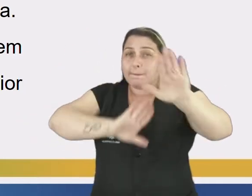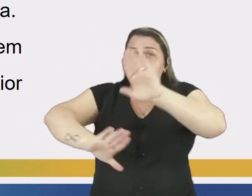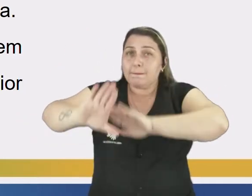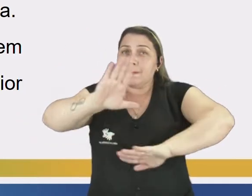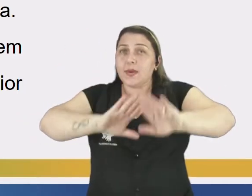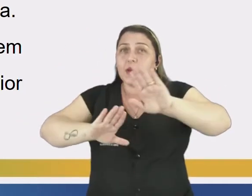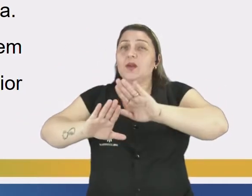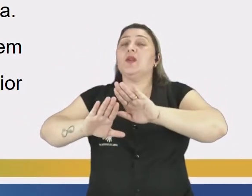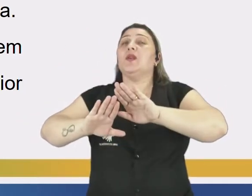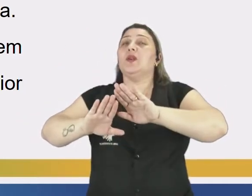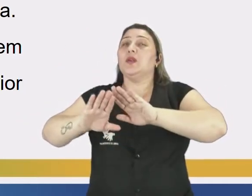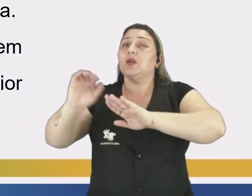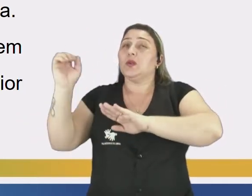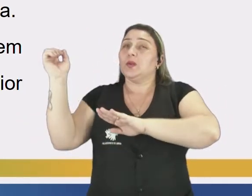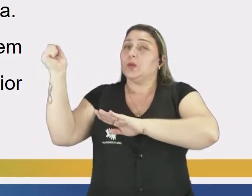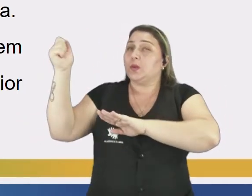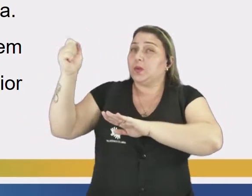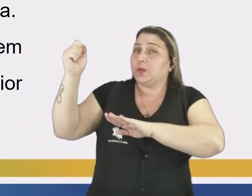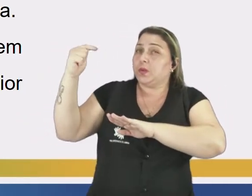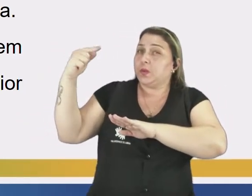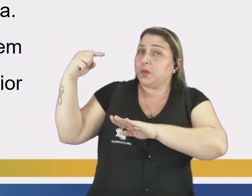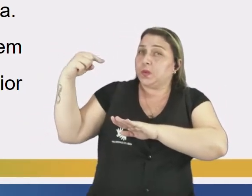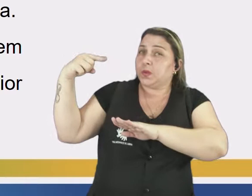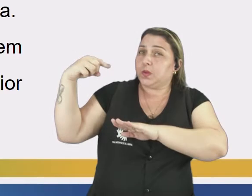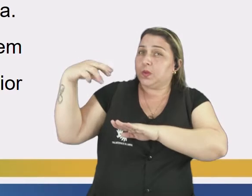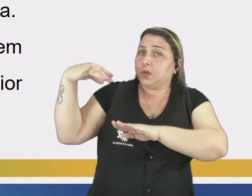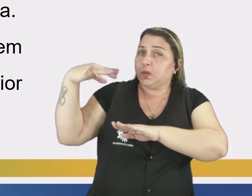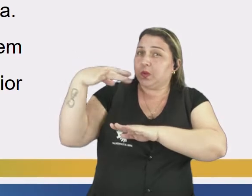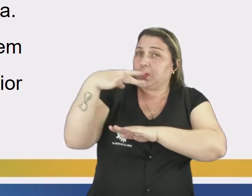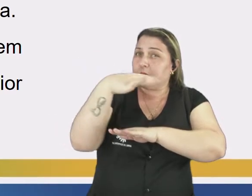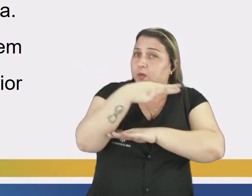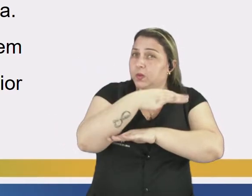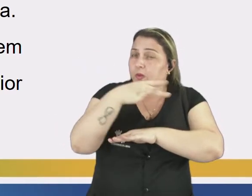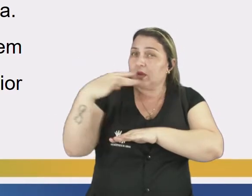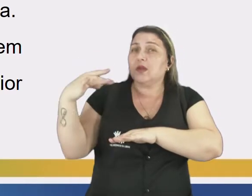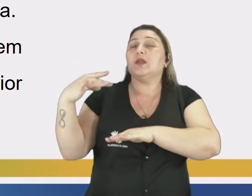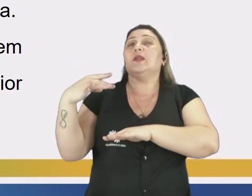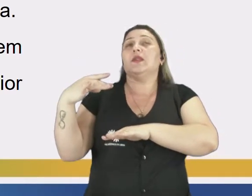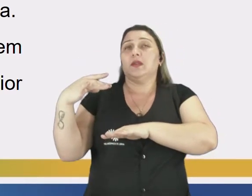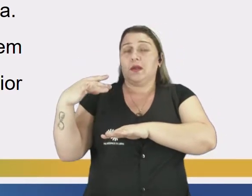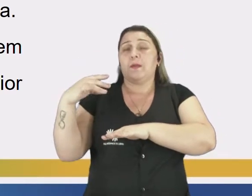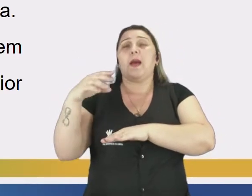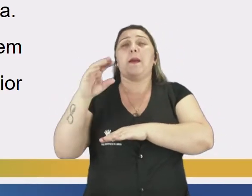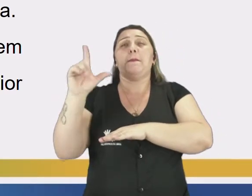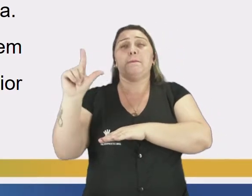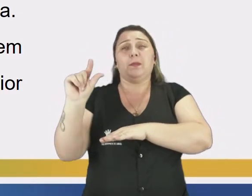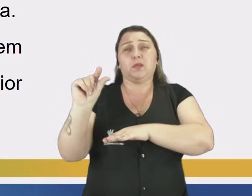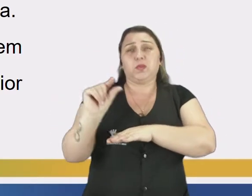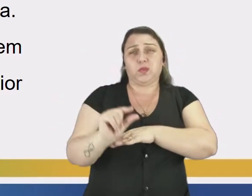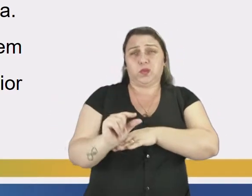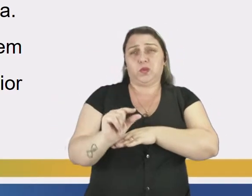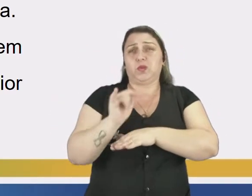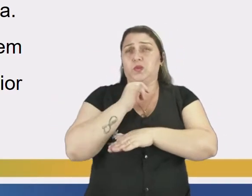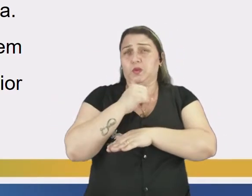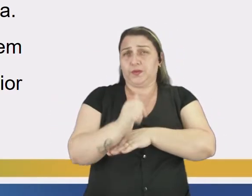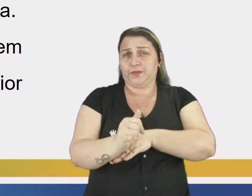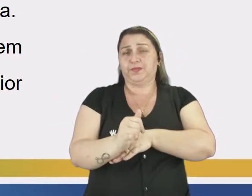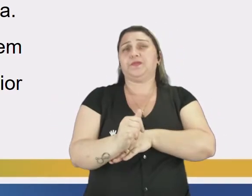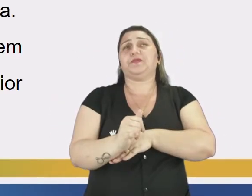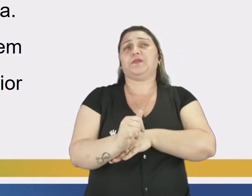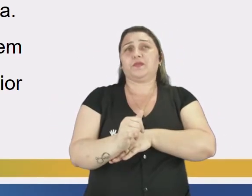expor-se à radiação ultravioleta. No entanto, o espectro eletromagnético, as ondas de rádio, possuem a menor quantidade de energia e